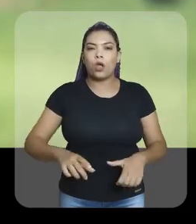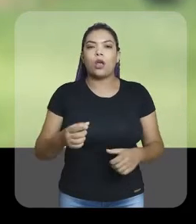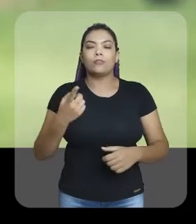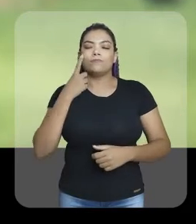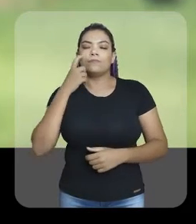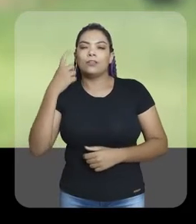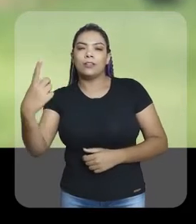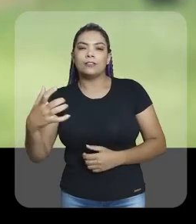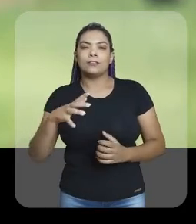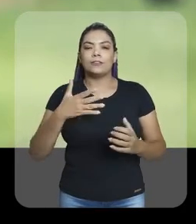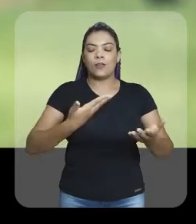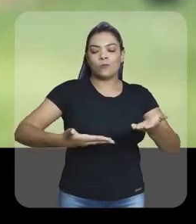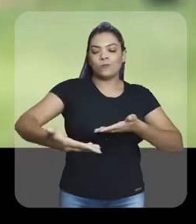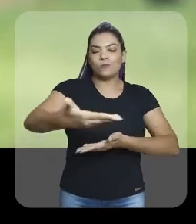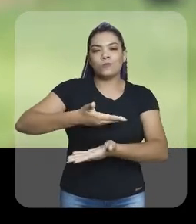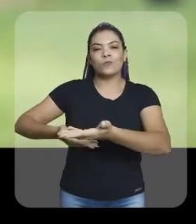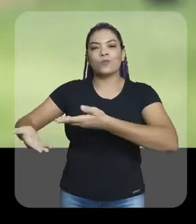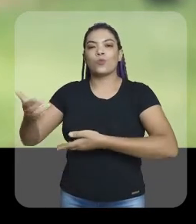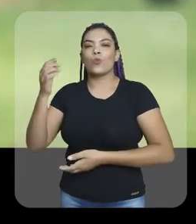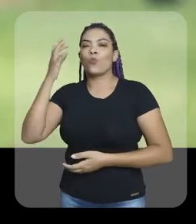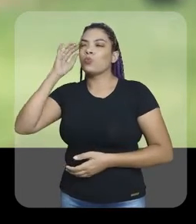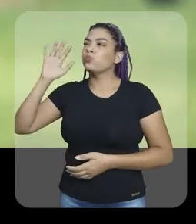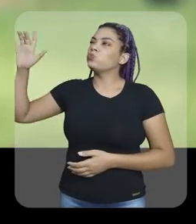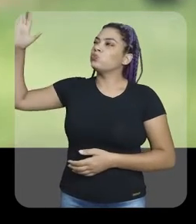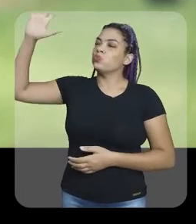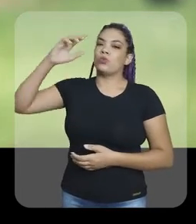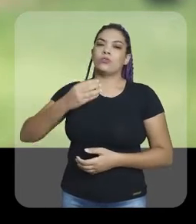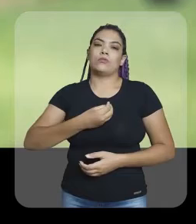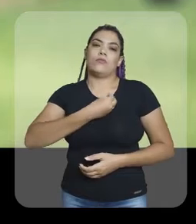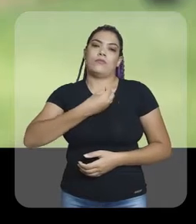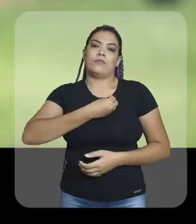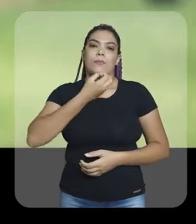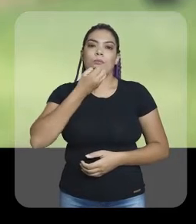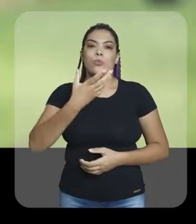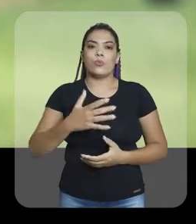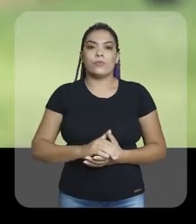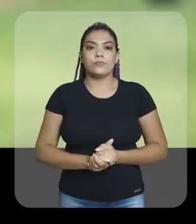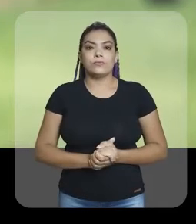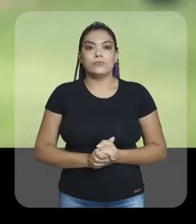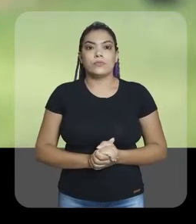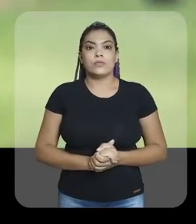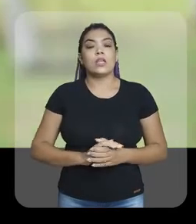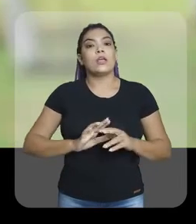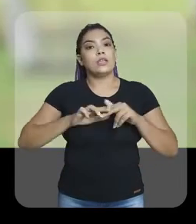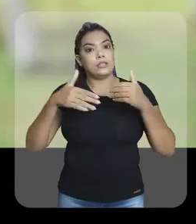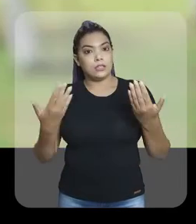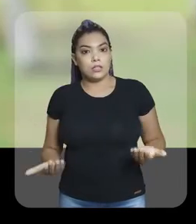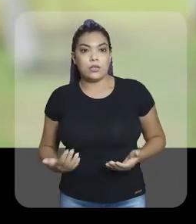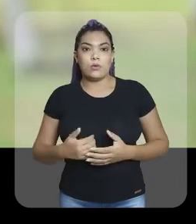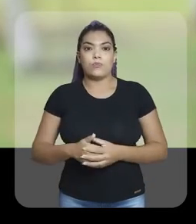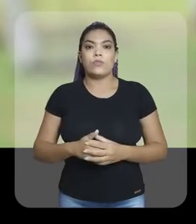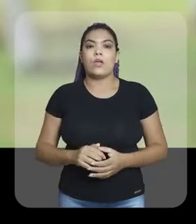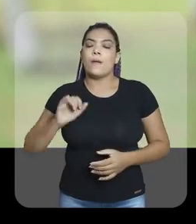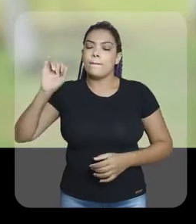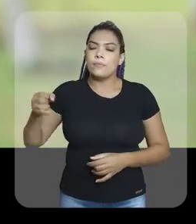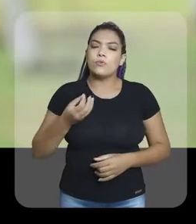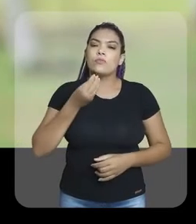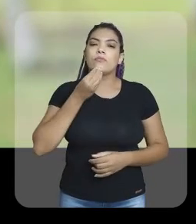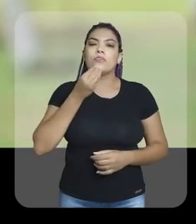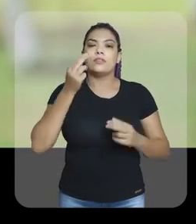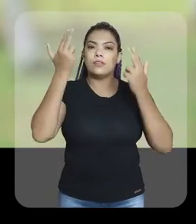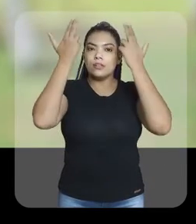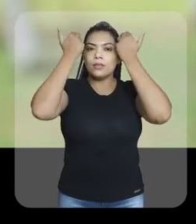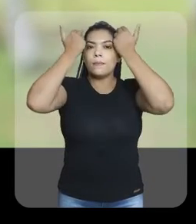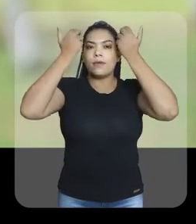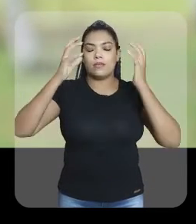pessoas interessadas na boa convivência e no sonho de uma vida melhor. Portanto, aproveitemos assim essa